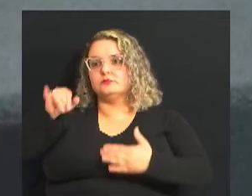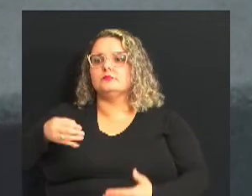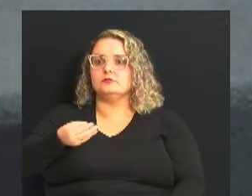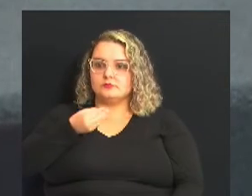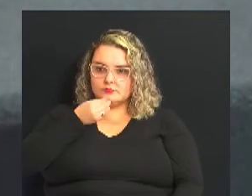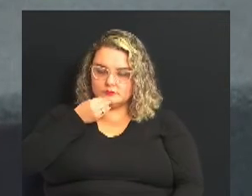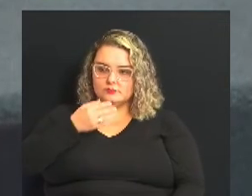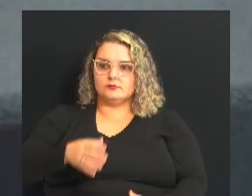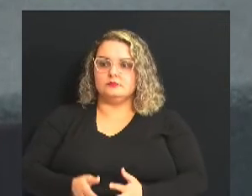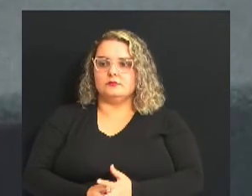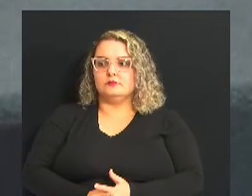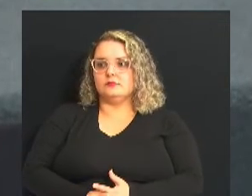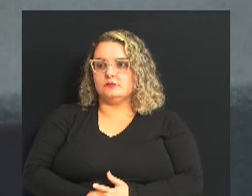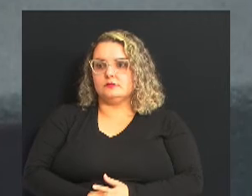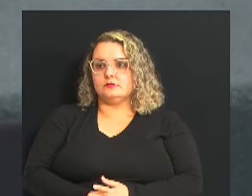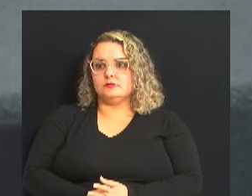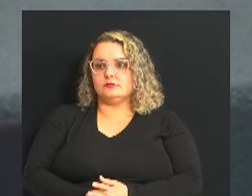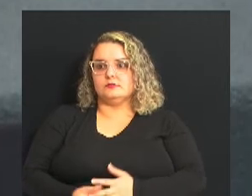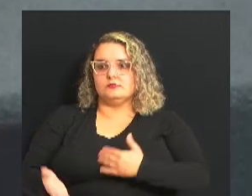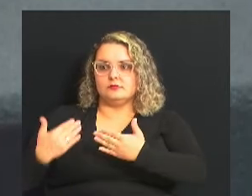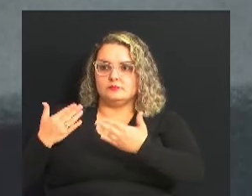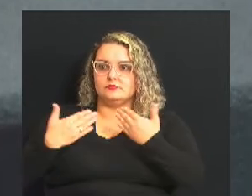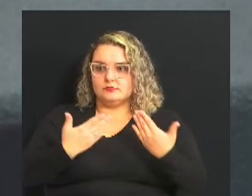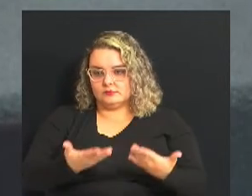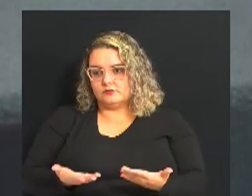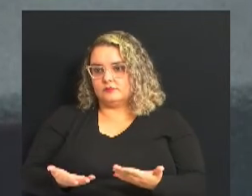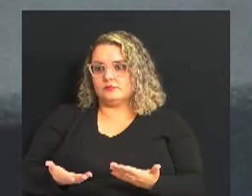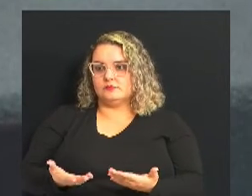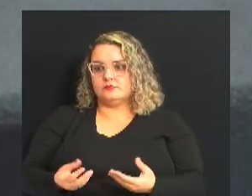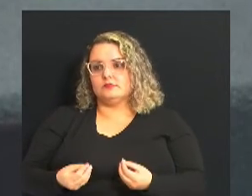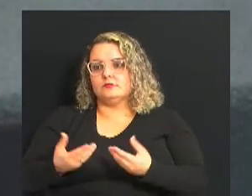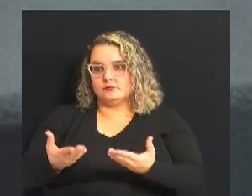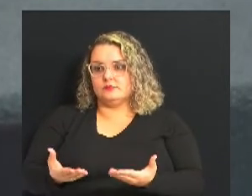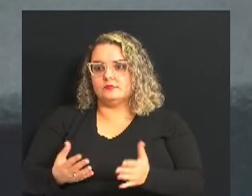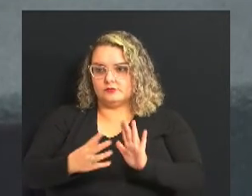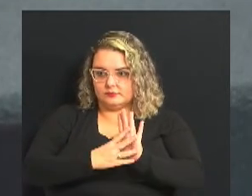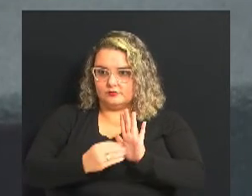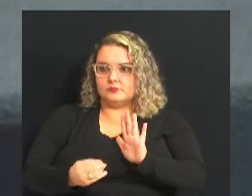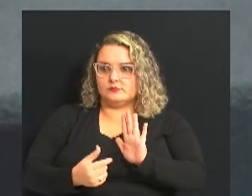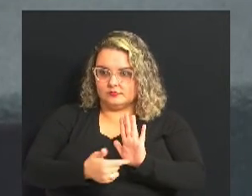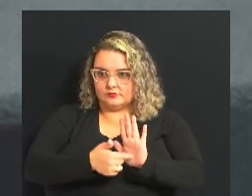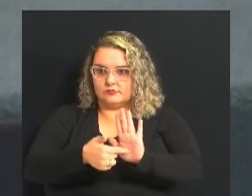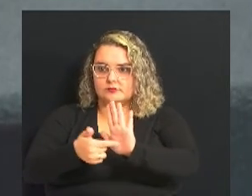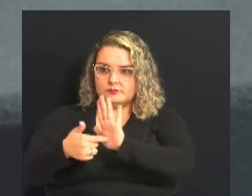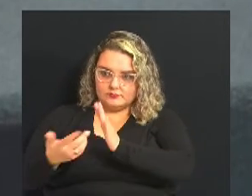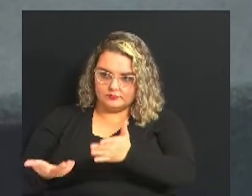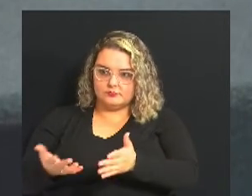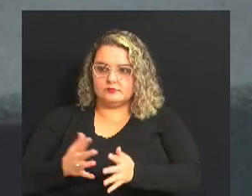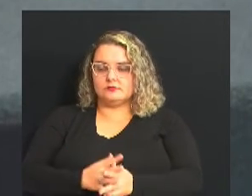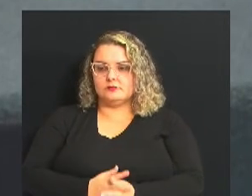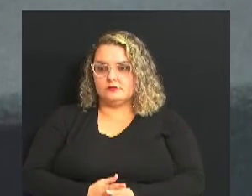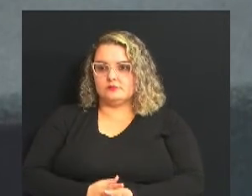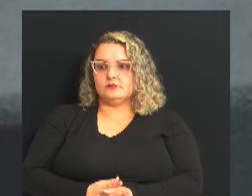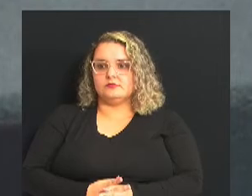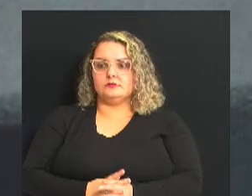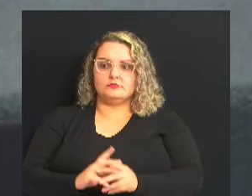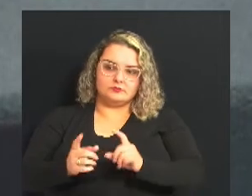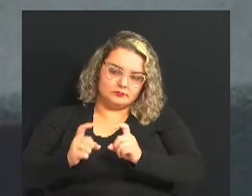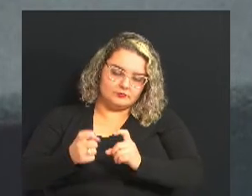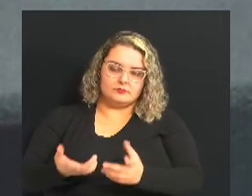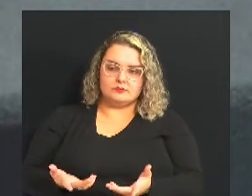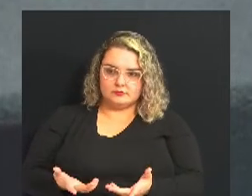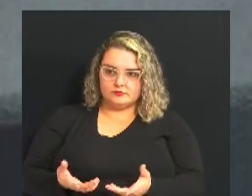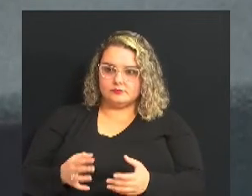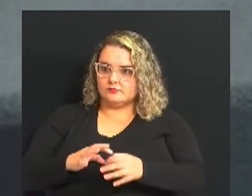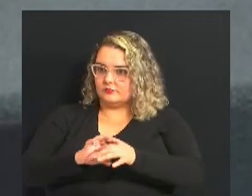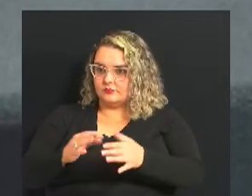né? E vamos conversando. Trouxe aqui para você conhecer aqueles modelinhos que eu te mostrei na nossa reunião, e fico aí à